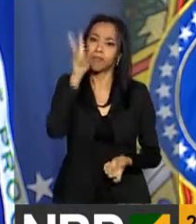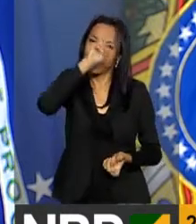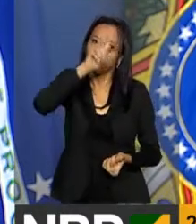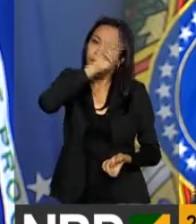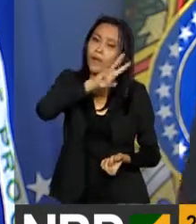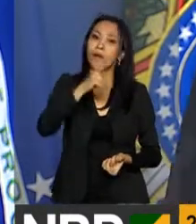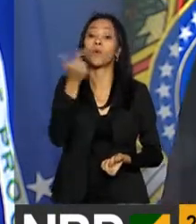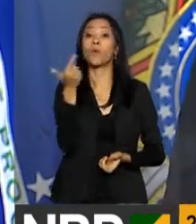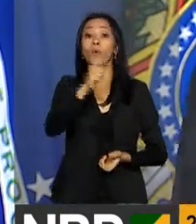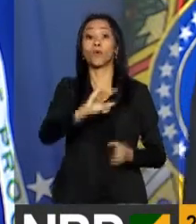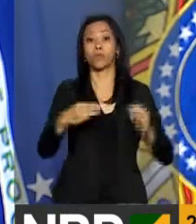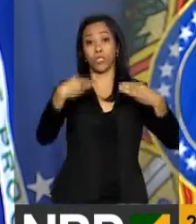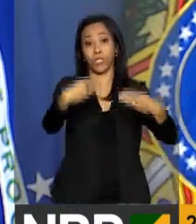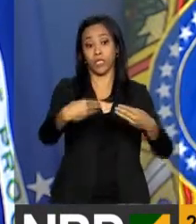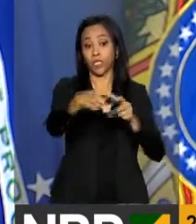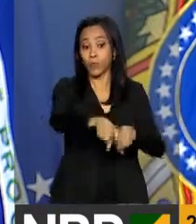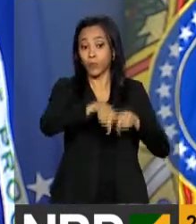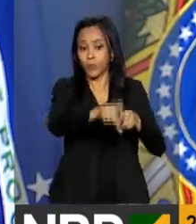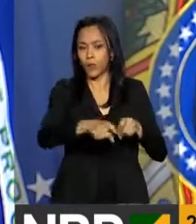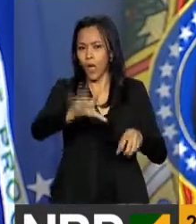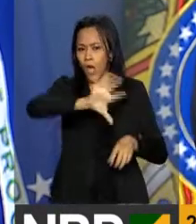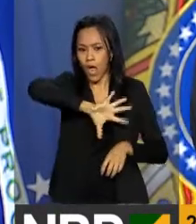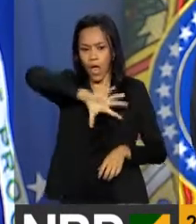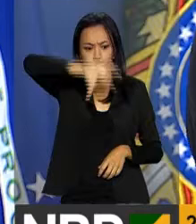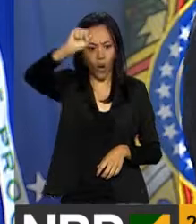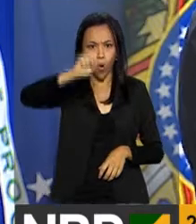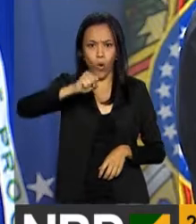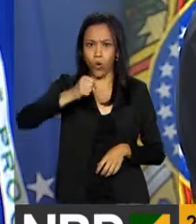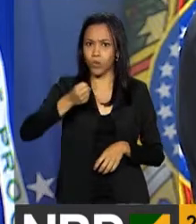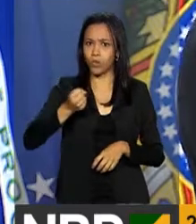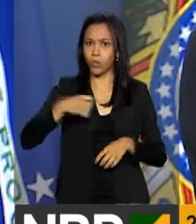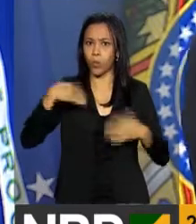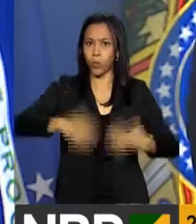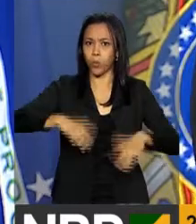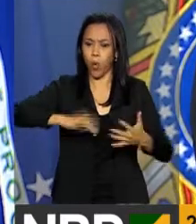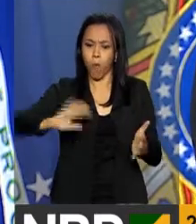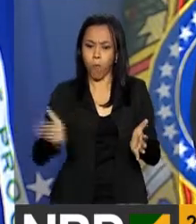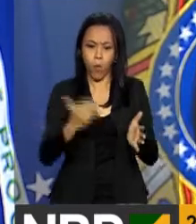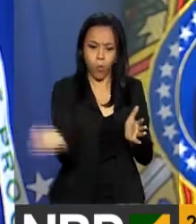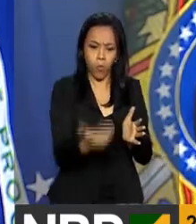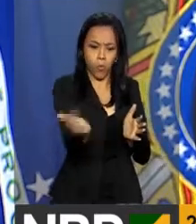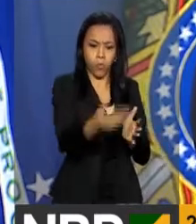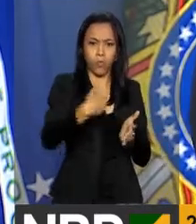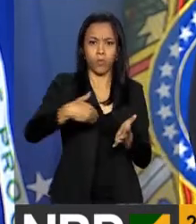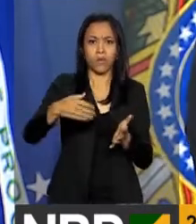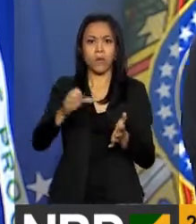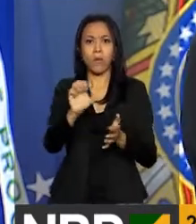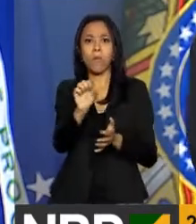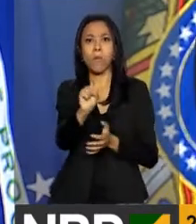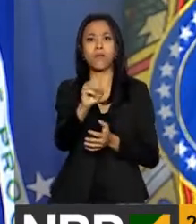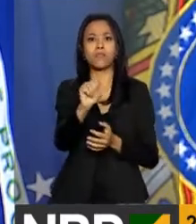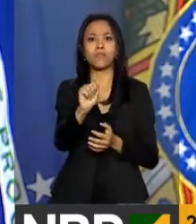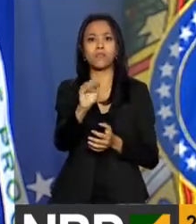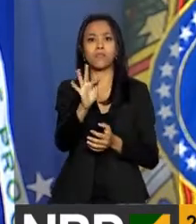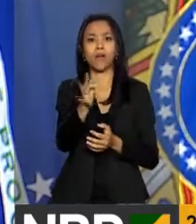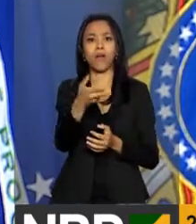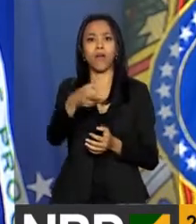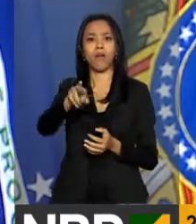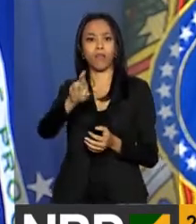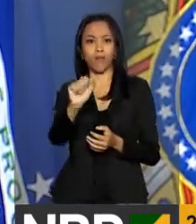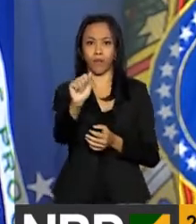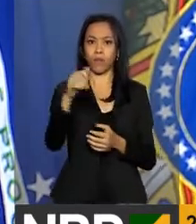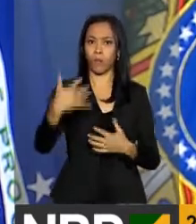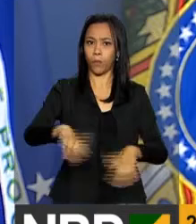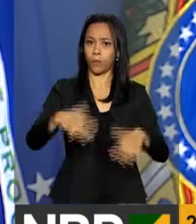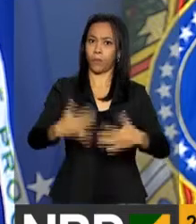ministério da agricultura que teve safra recorde no ano passado e com o trabalho da imagem mas a safra ainda maior